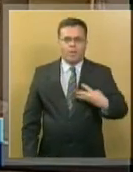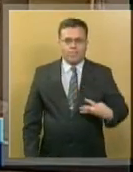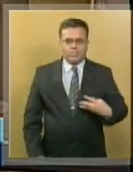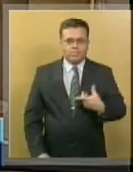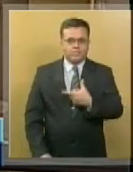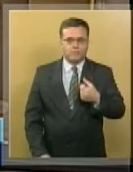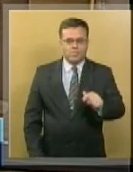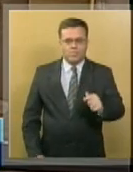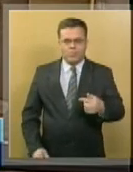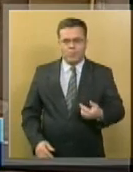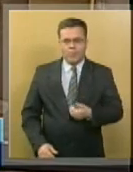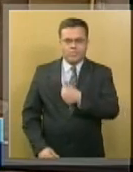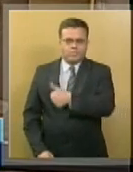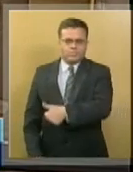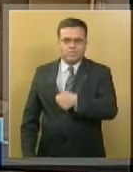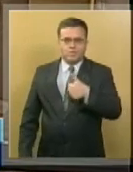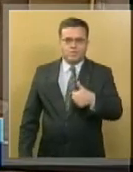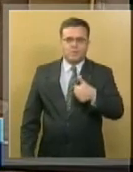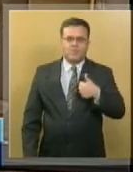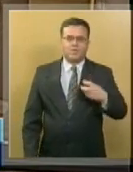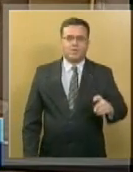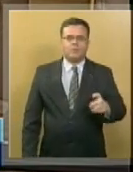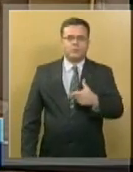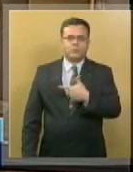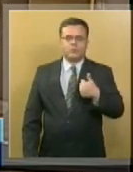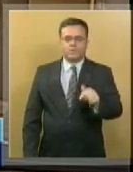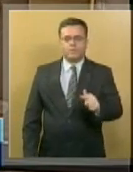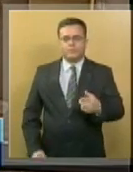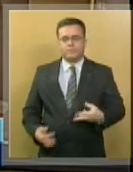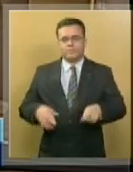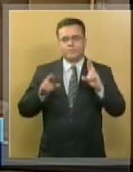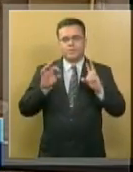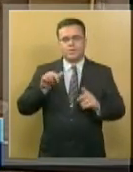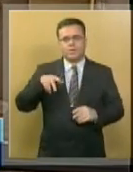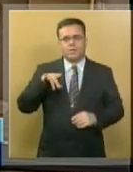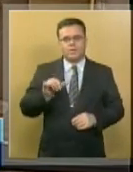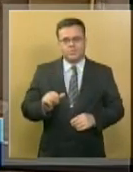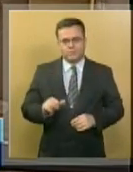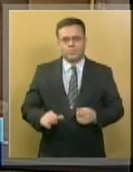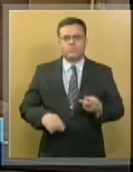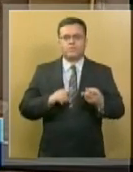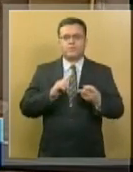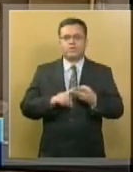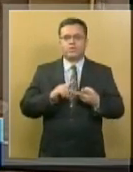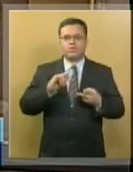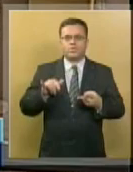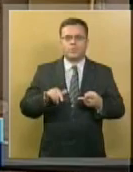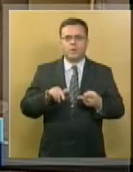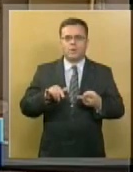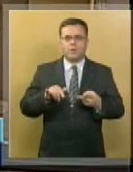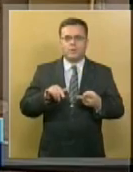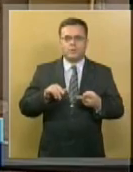de 2017 e 1115 de 2017, de autoria da deputada Ana Lúcia e do deputado Jefferson Andrade.